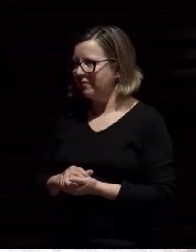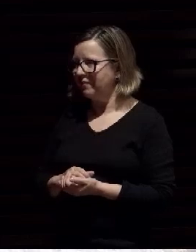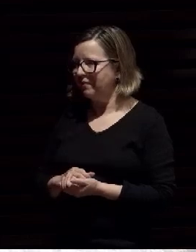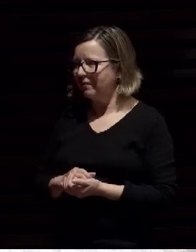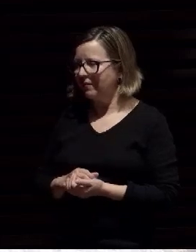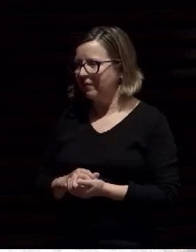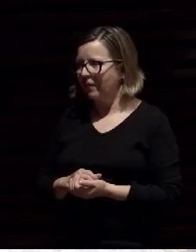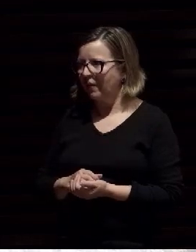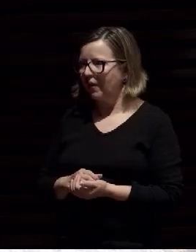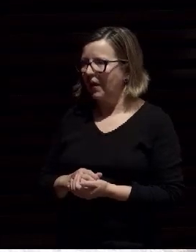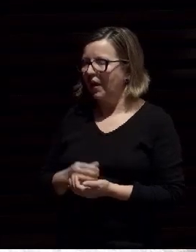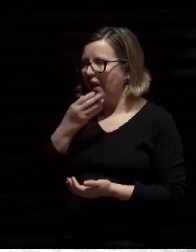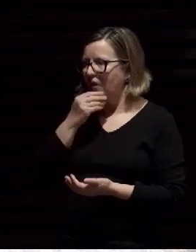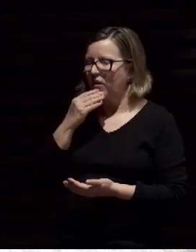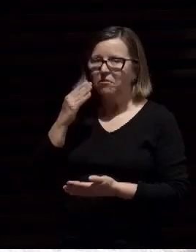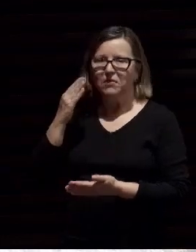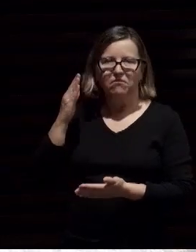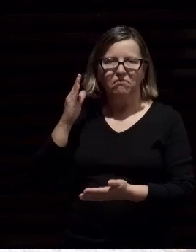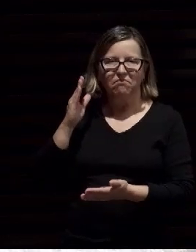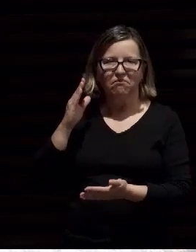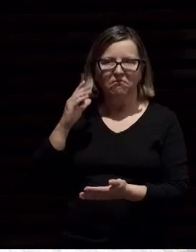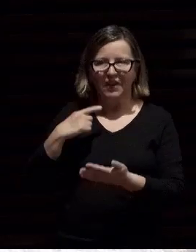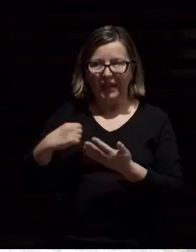Esse homem saiu dali